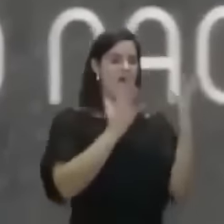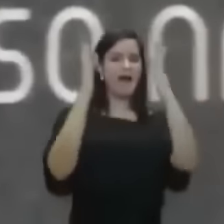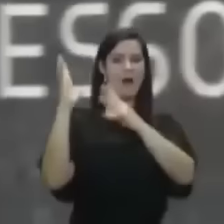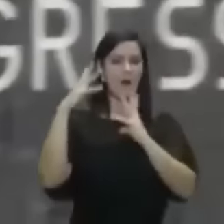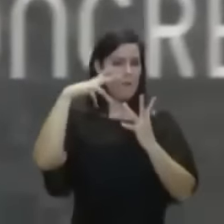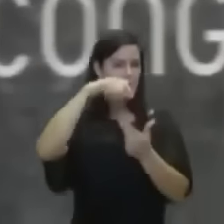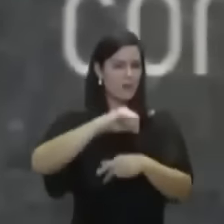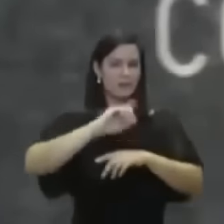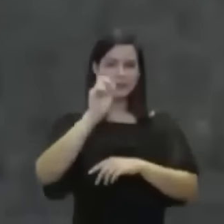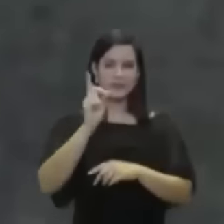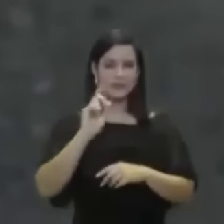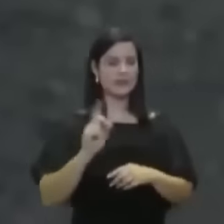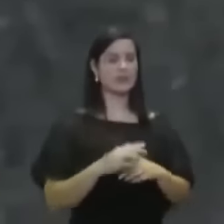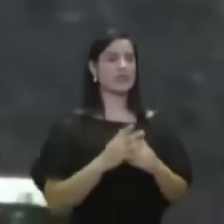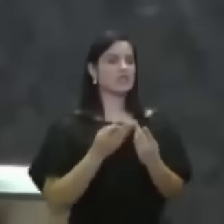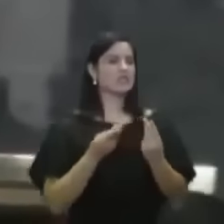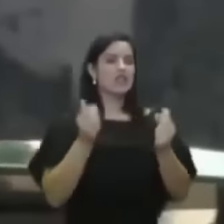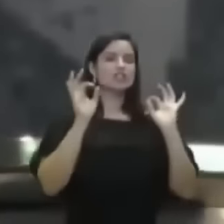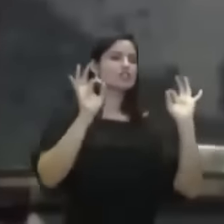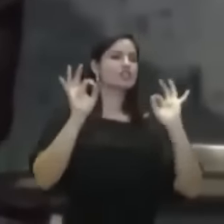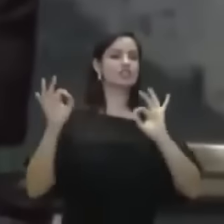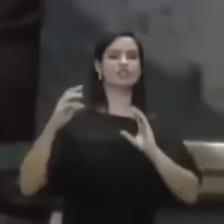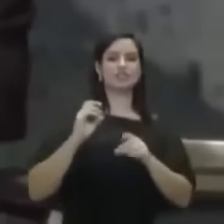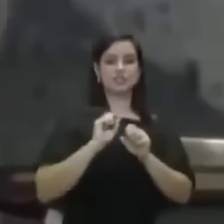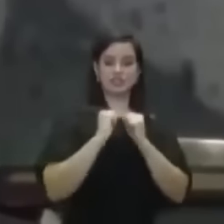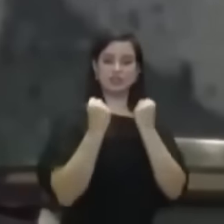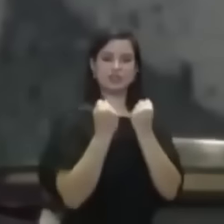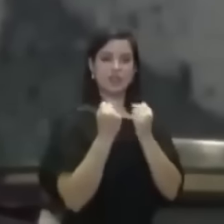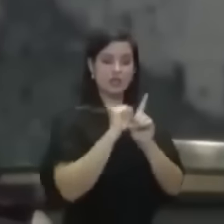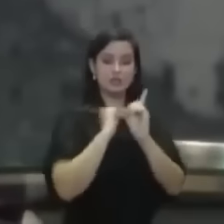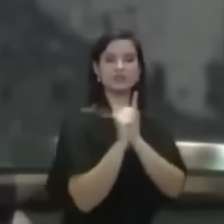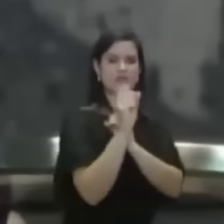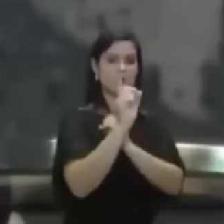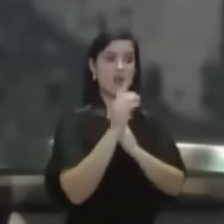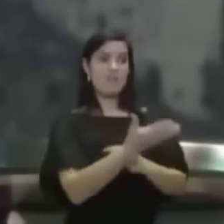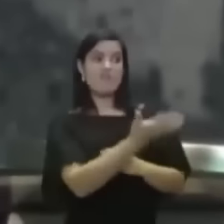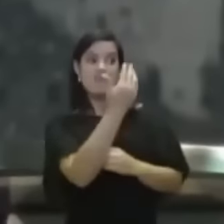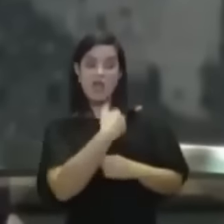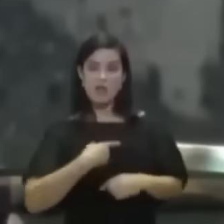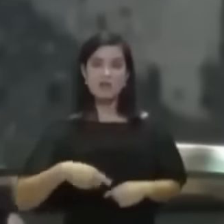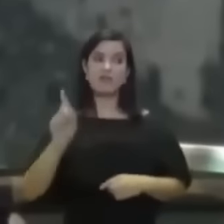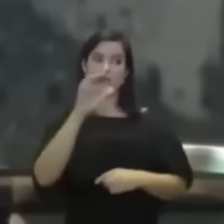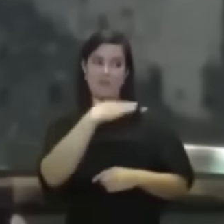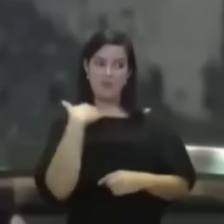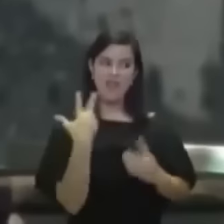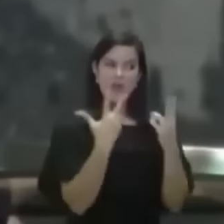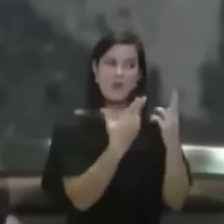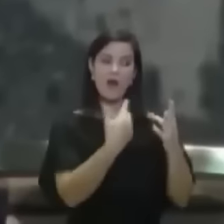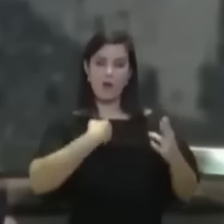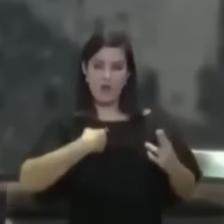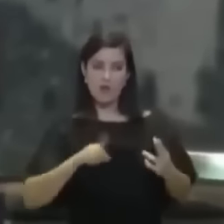do mundo, não é segue-me para o glamour da sociedade, é segue-me para a morte, é segue-me para a cruz, é segue-me